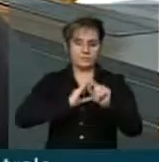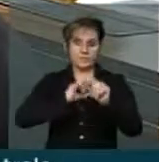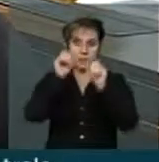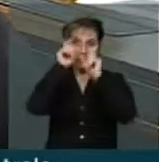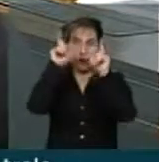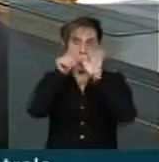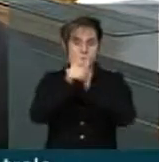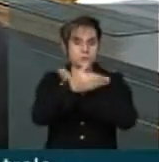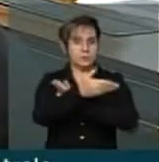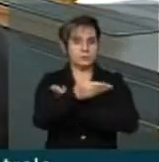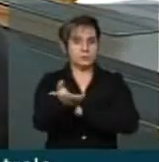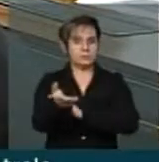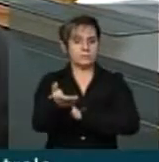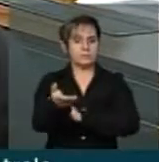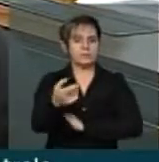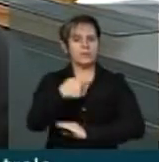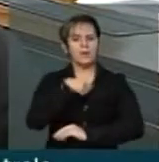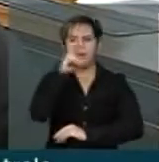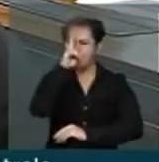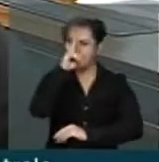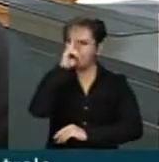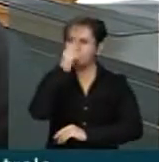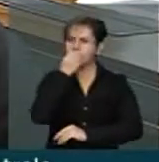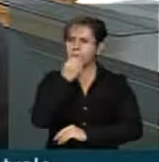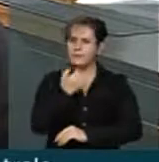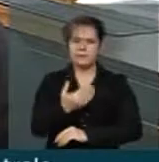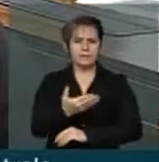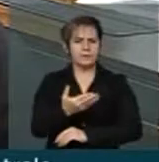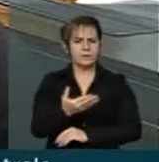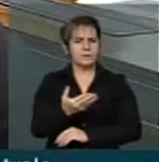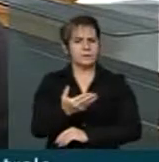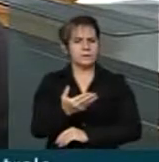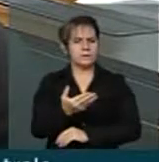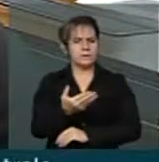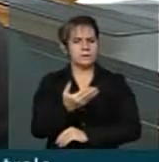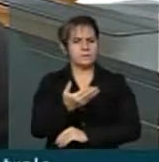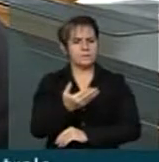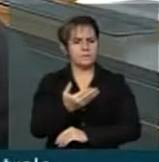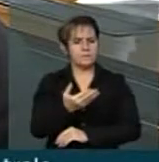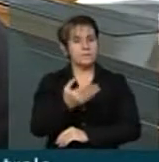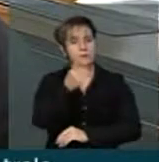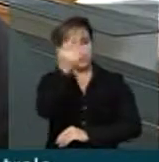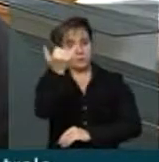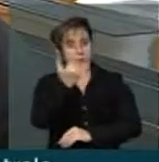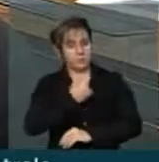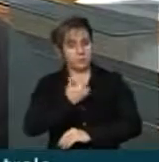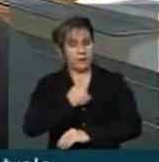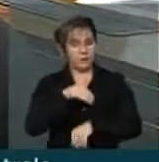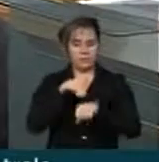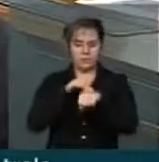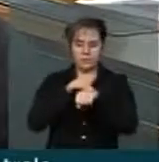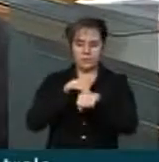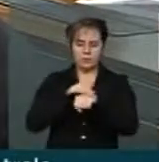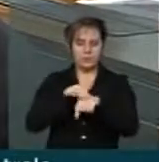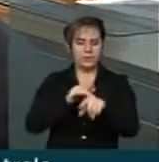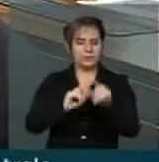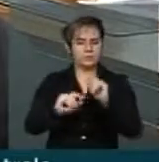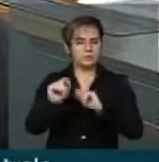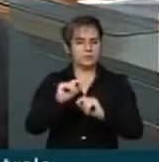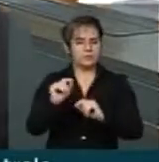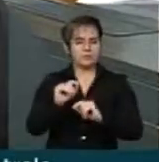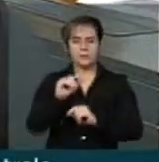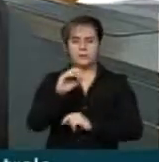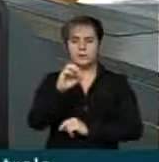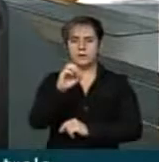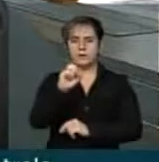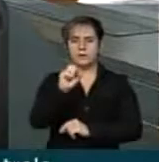atenção. Eu me lembro bem, até a Vossa Senhoria me disse na conversa, havia estímulos, por exemplo, de